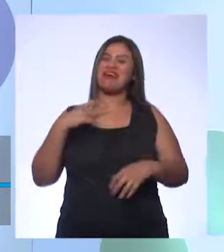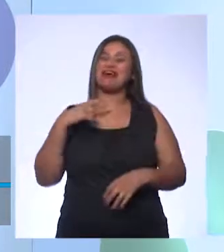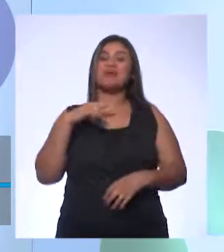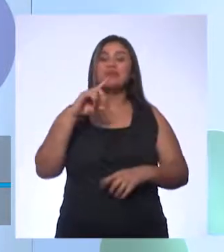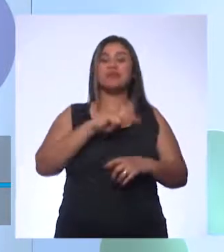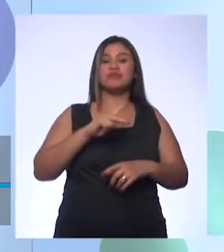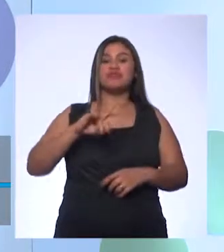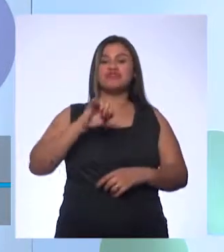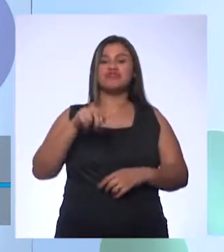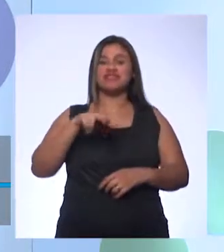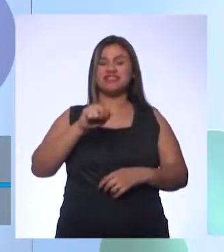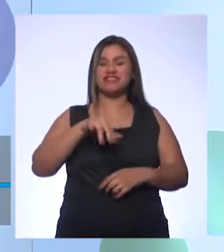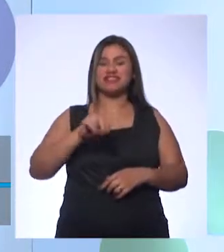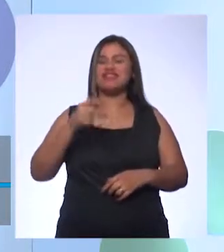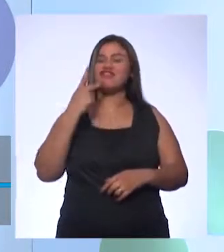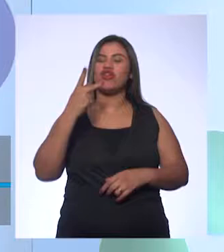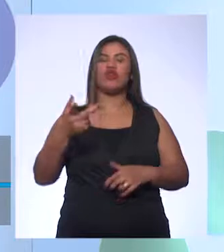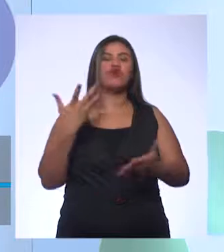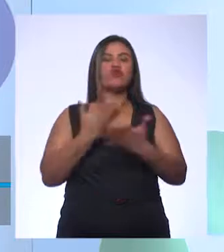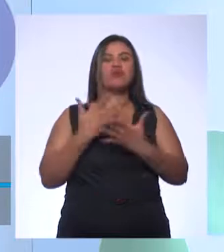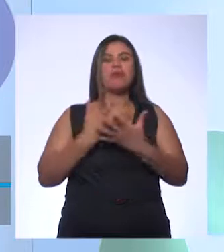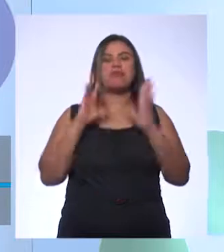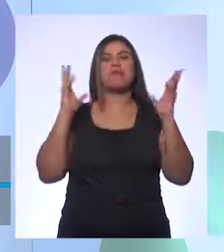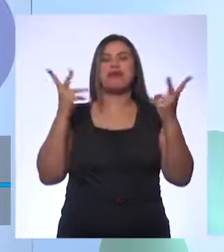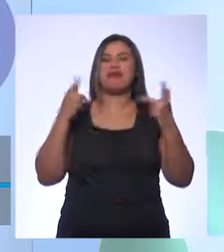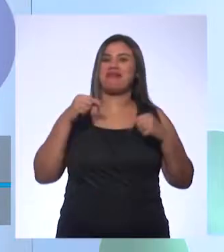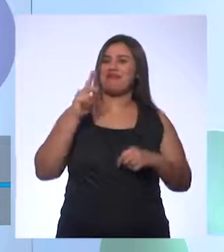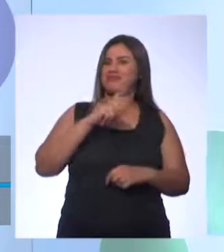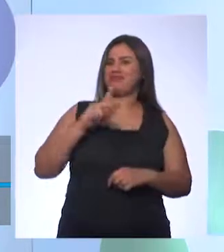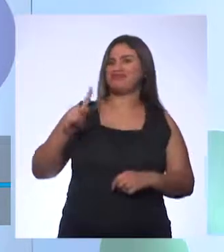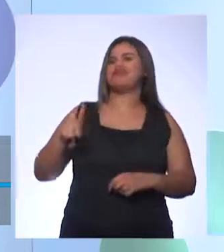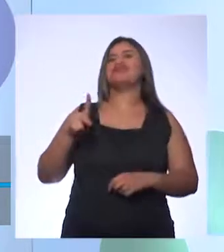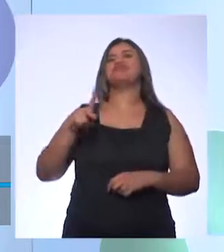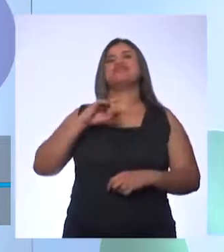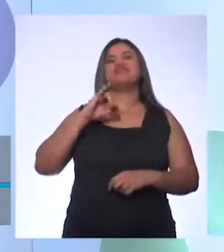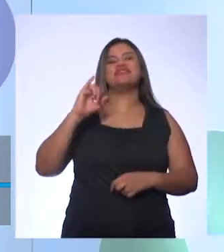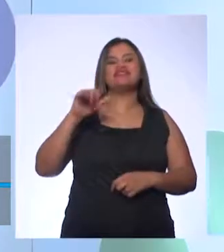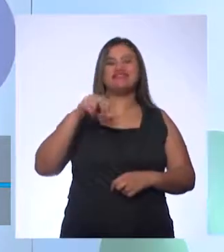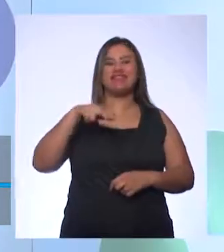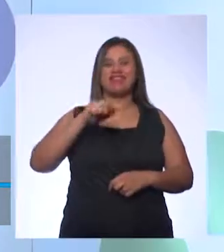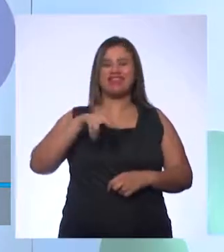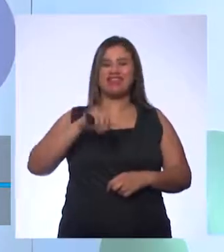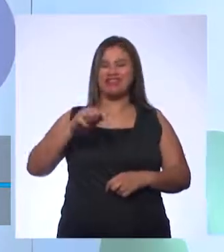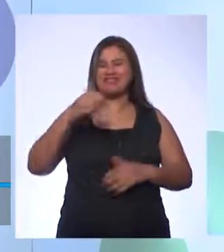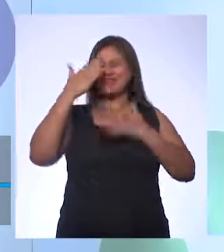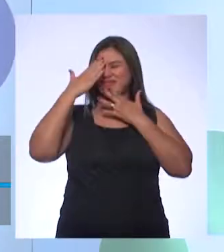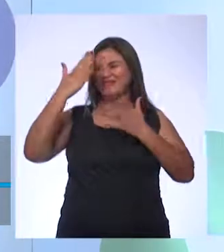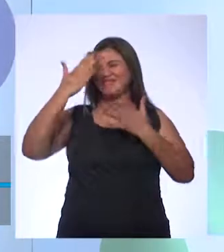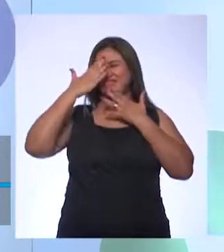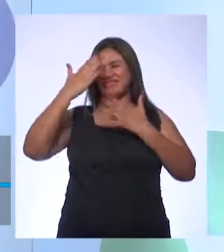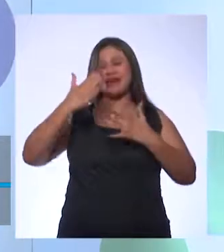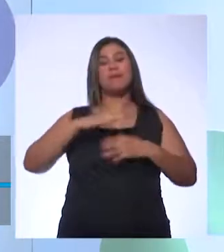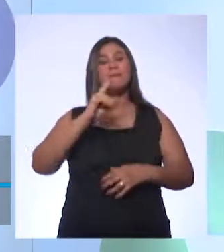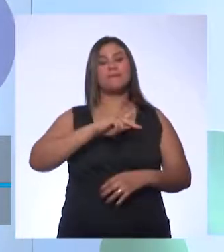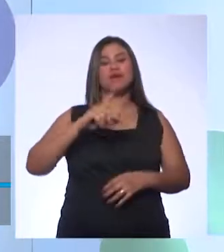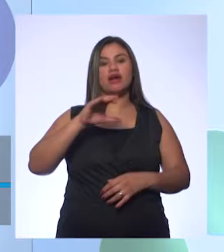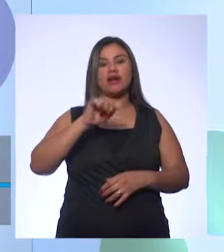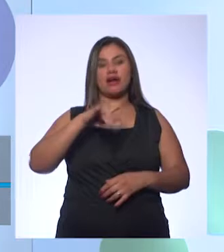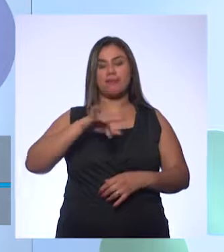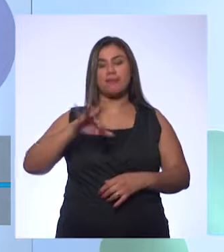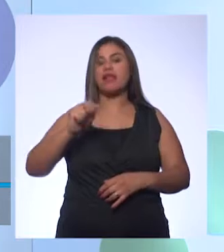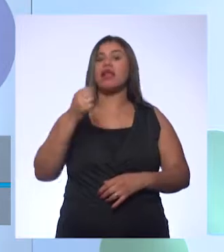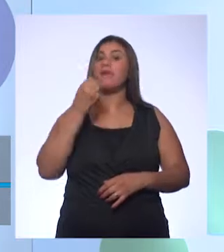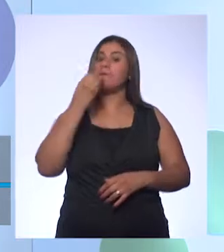professora Janaína diz: aula maravilhosa. A professora Fernanda Mauro. Opa, ela está elogiando a gente. Obrigado, professora. A professora Camila diz: boa